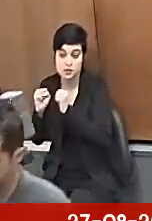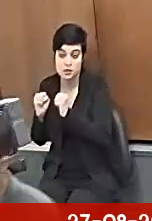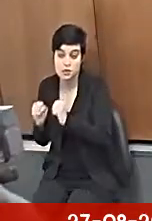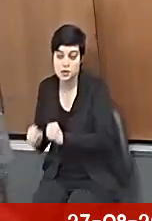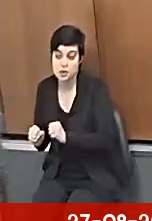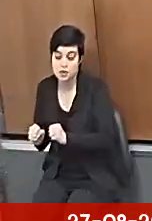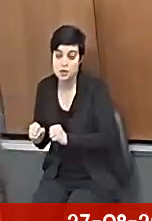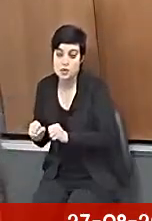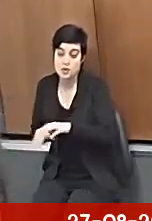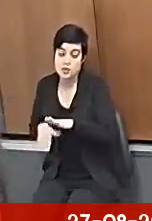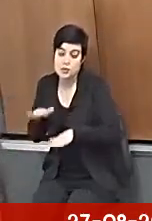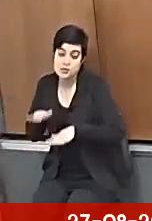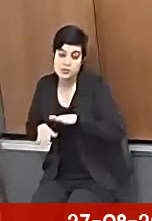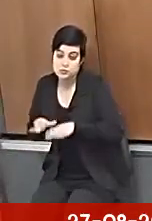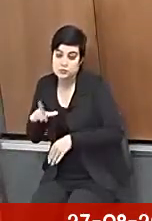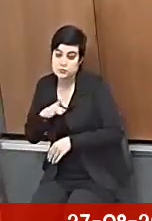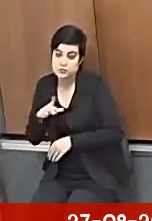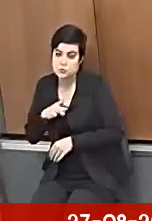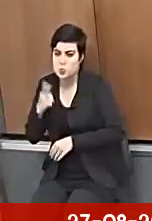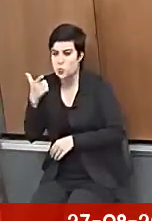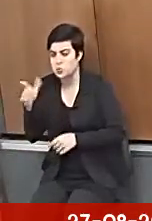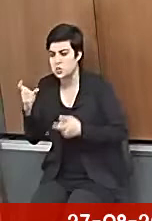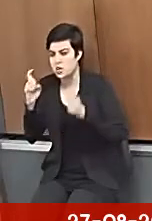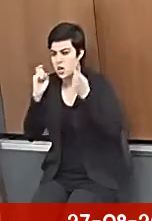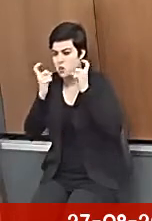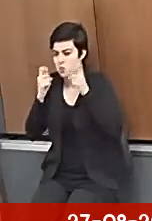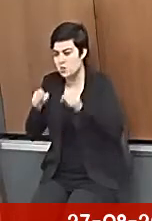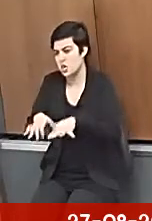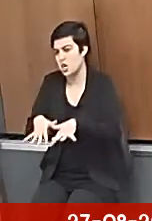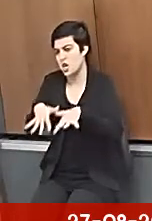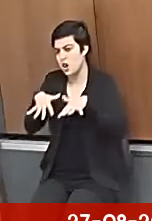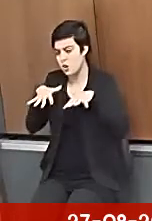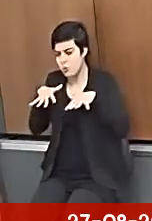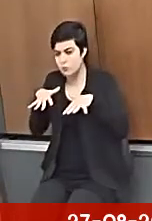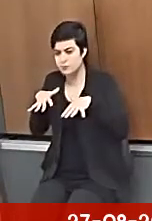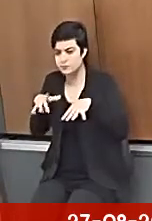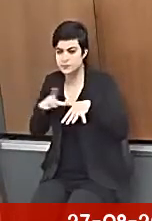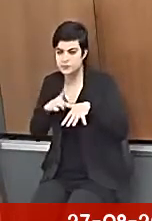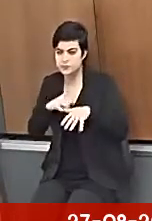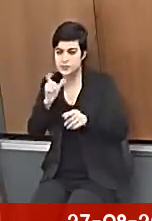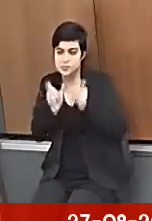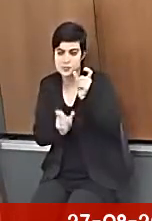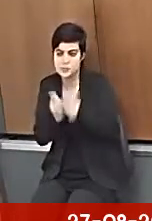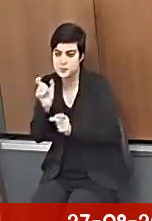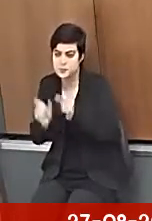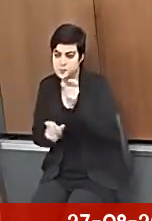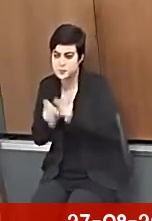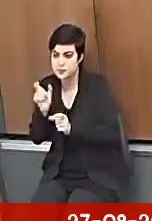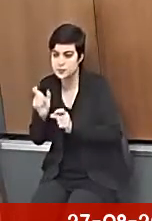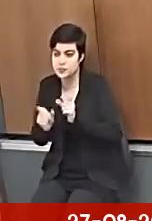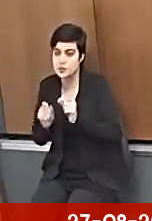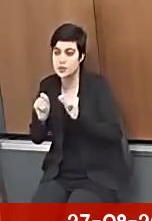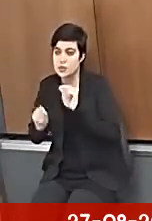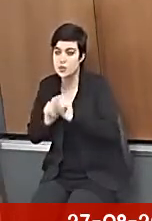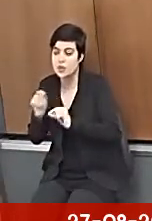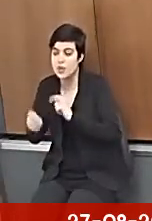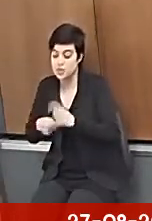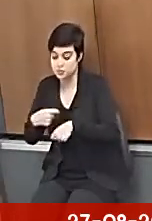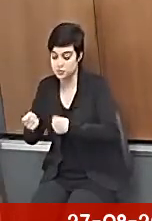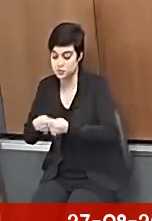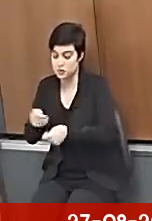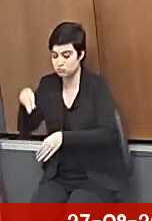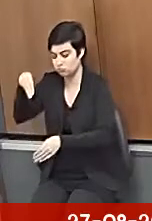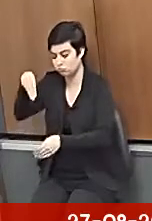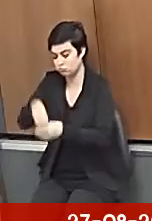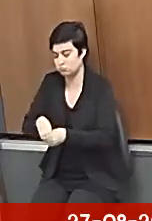às vezes mandar numa próxima audiência numa próxima reunião pessoas às vezes que estão na moda operacional da